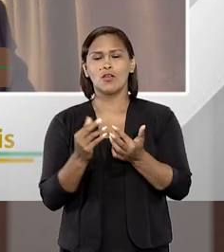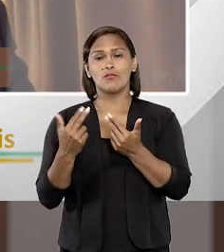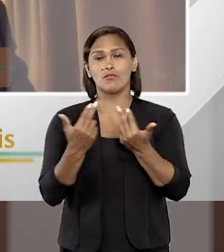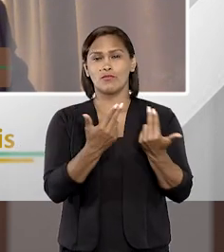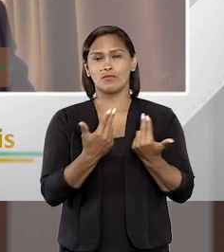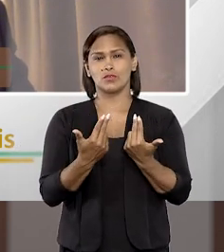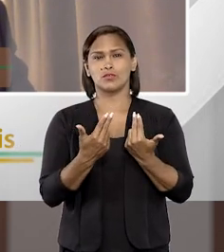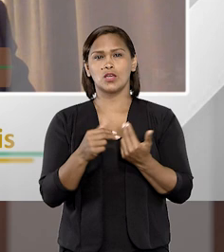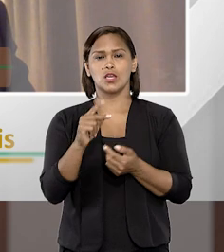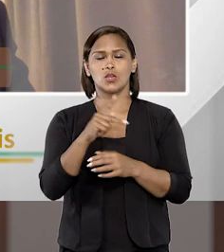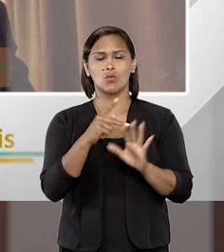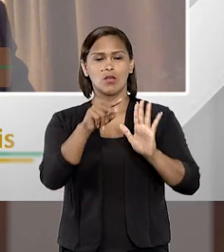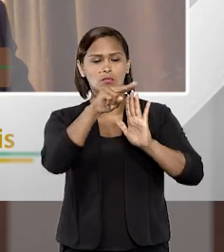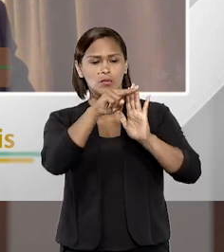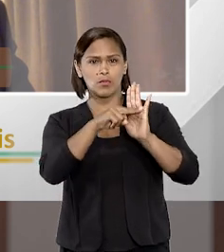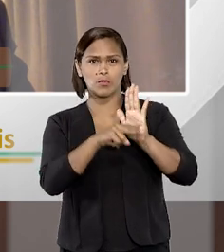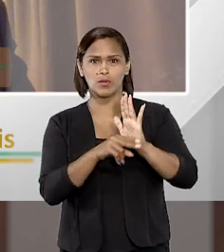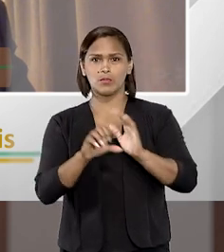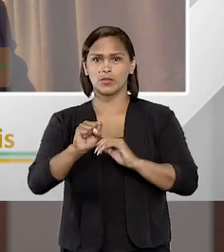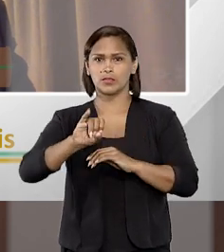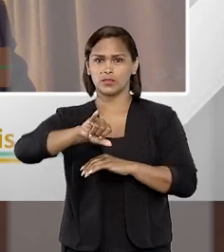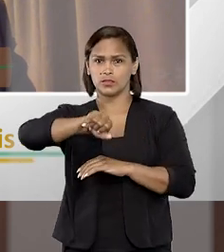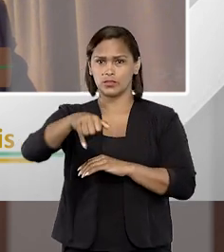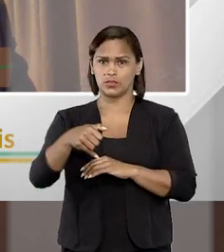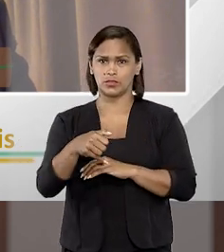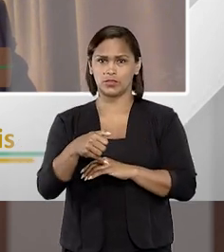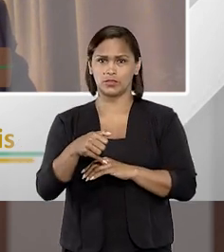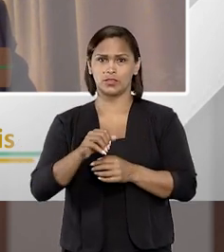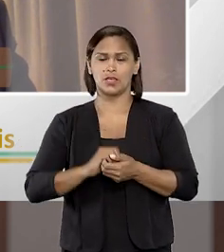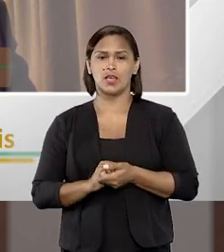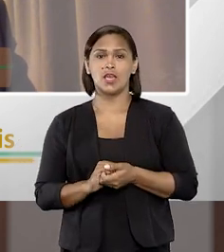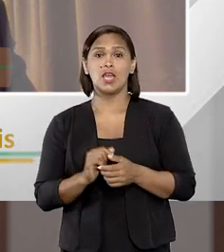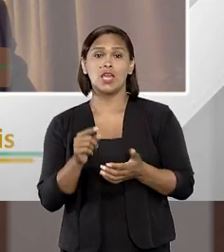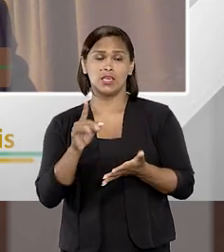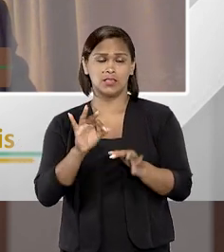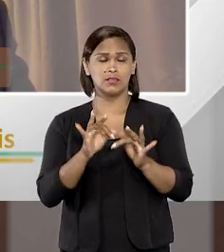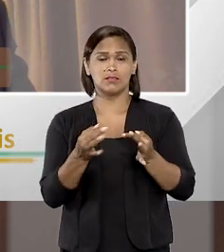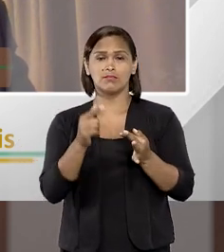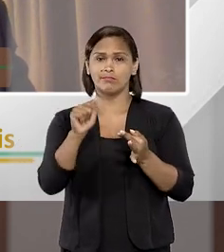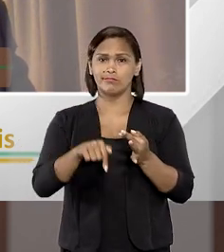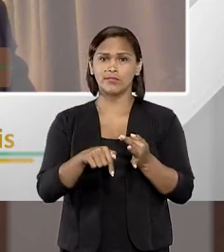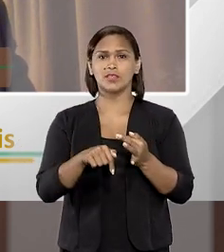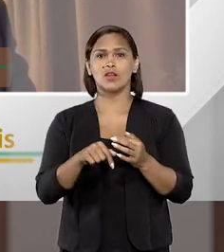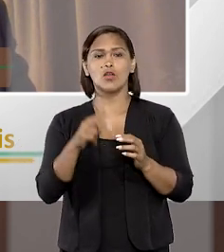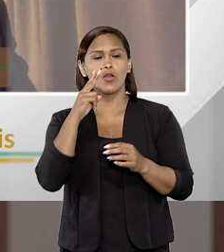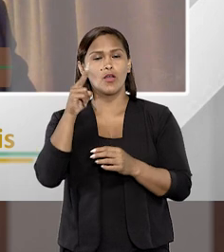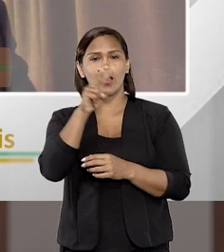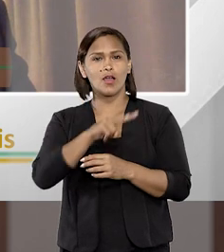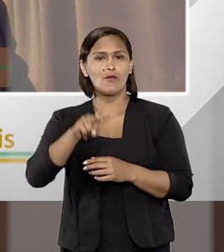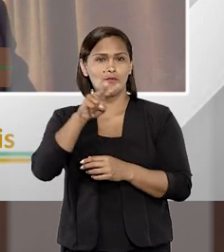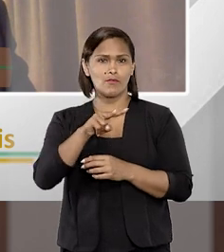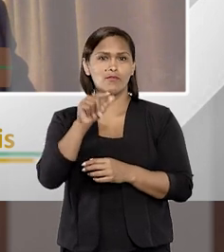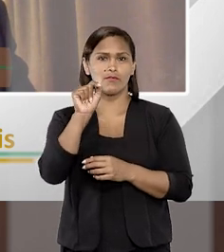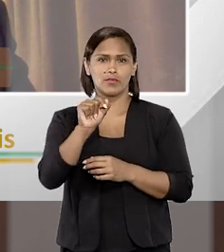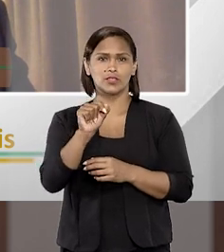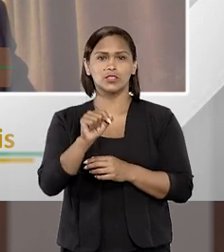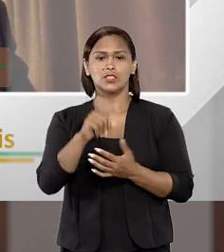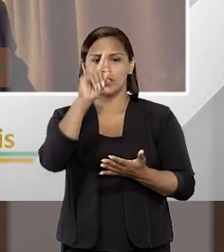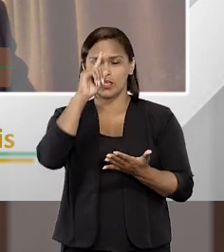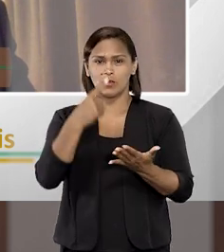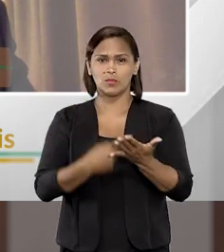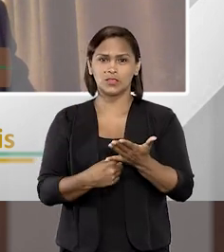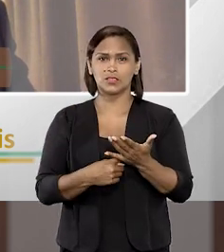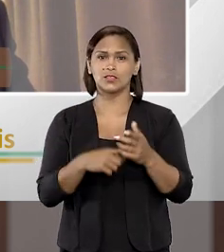os parâmetros estabelecidos pelo Superior Tribunal de Justiça não atualmente não é Nossa maneira de ver essa é uma decisão